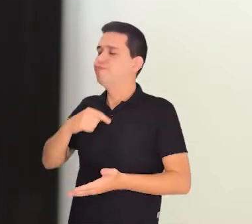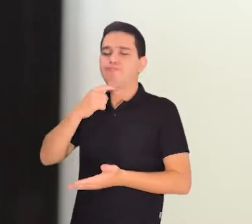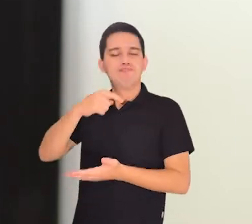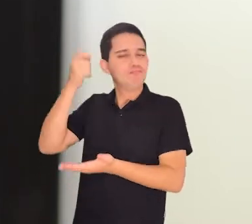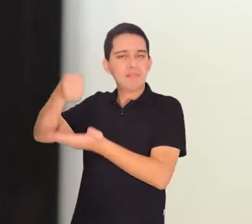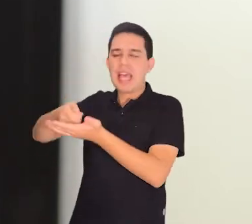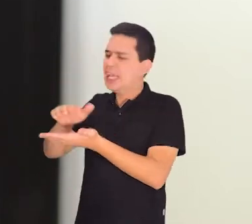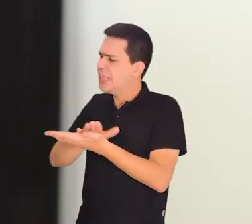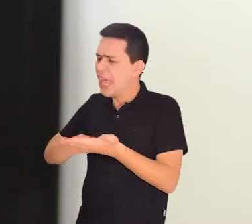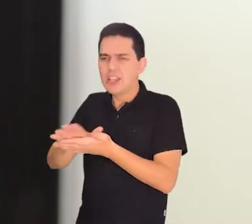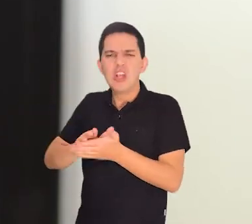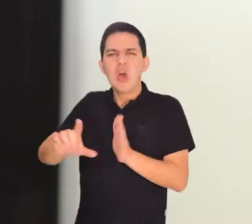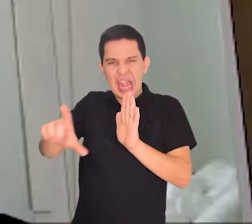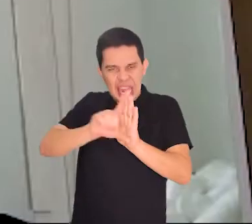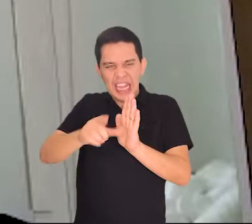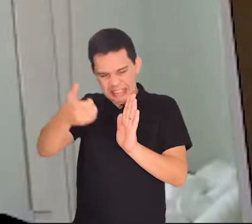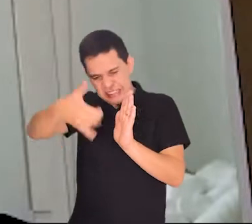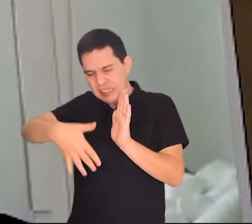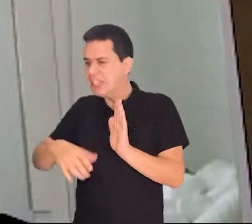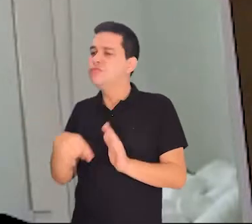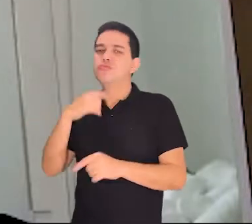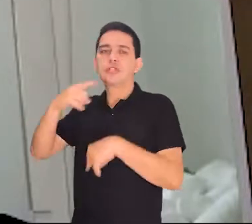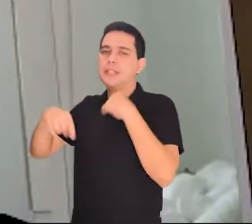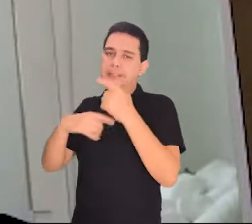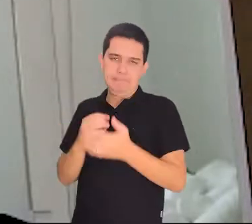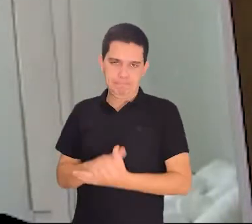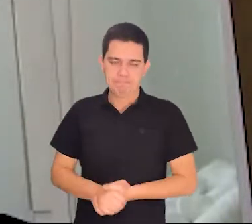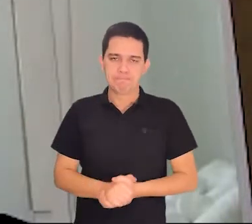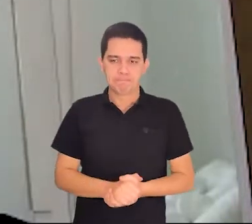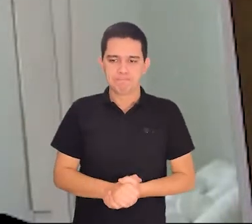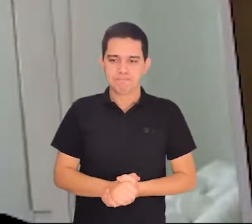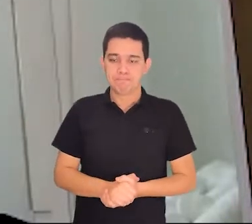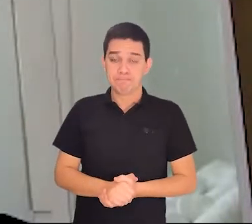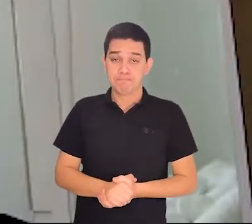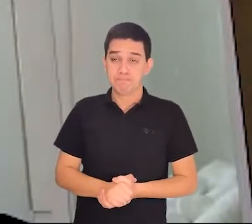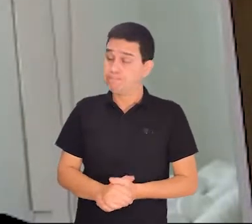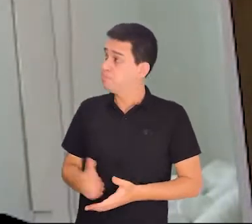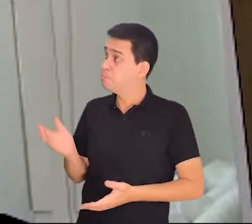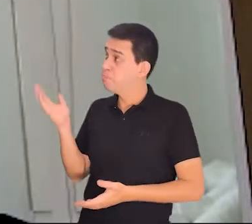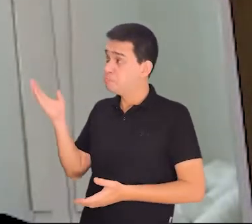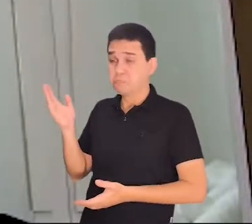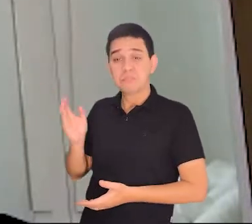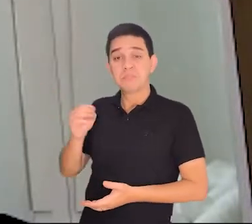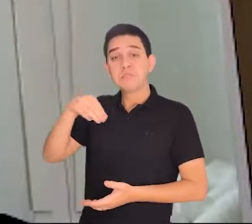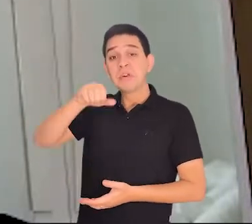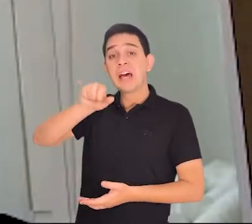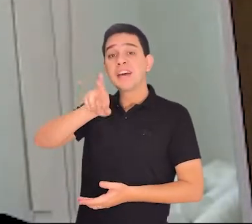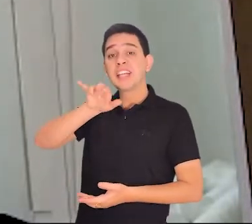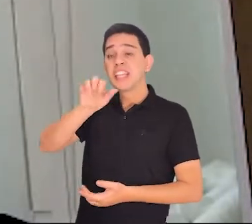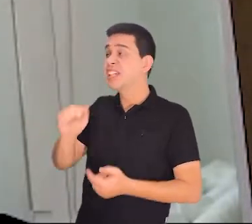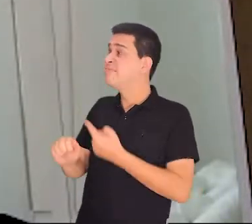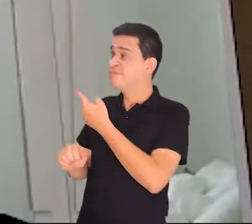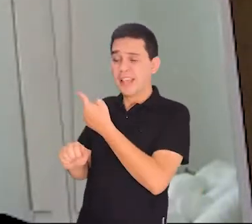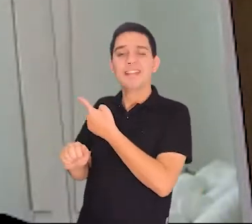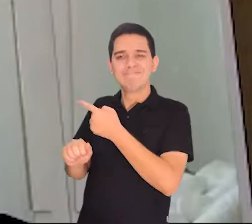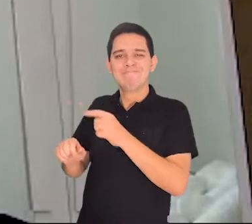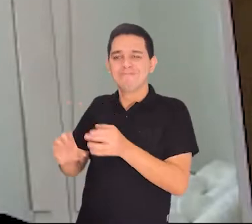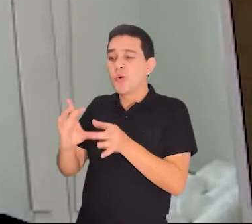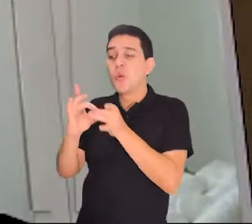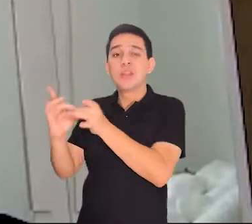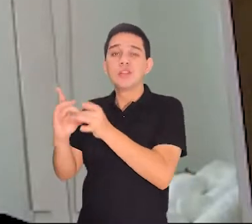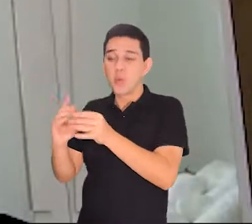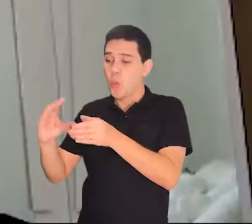na legislação trabalhista. A Maria Sirlene acredita que foi recrutada por uma das cooperativas fake que atendem os